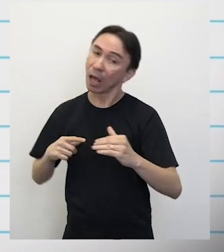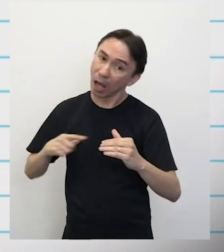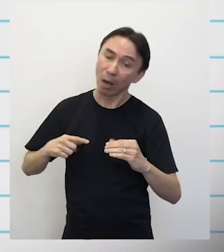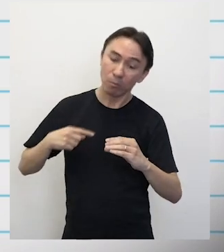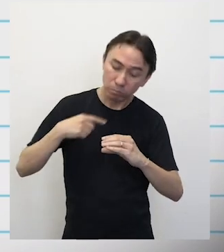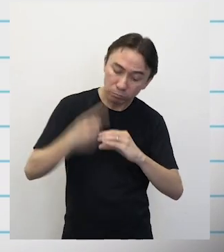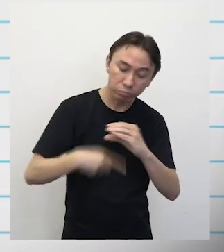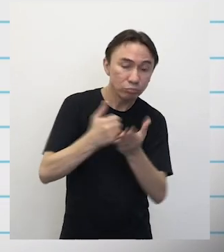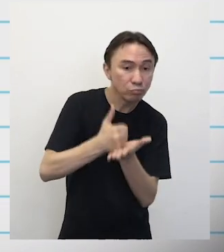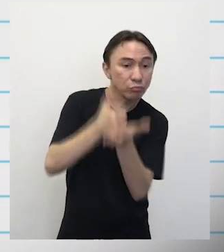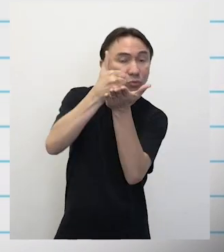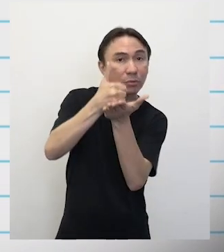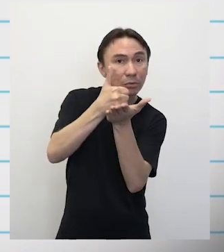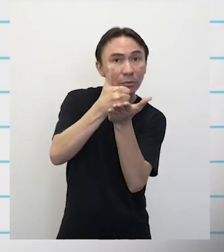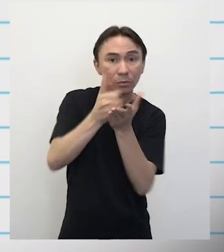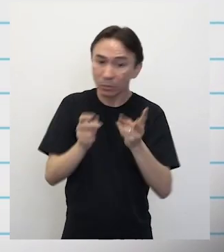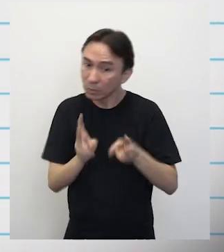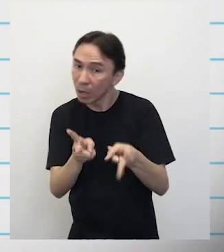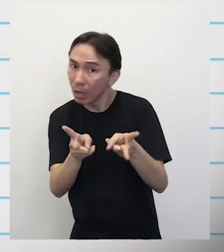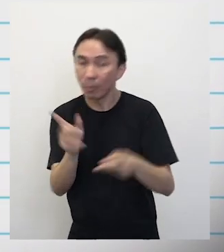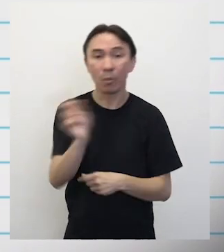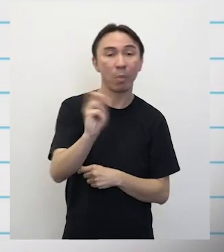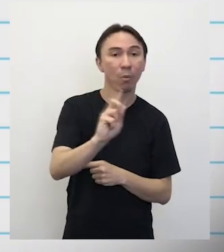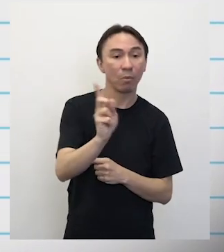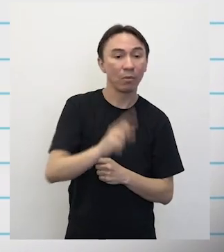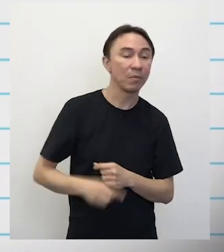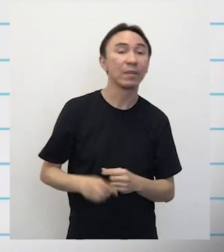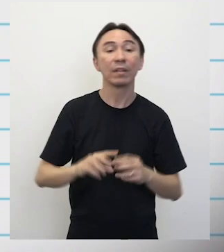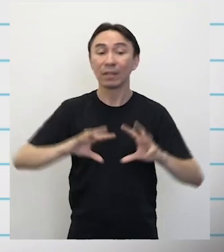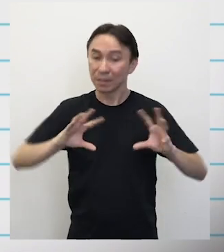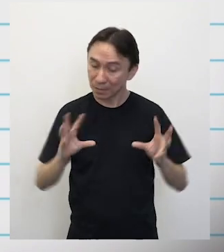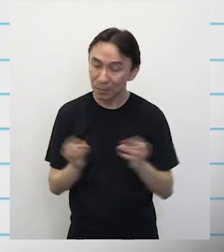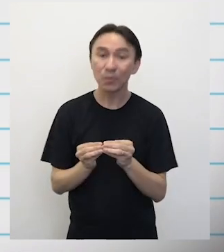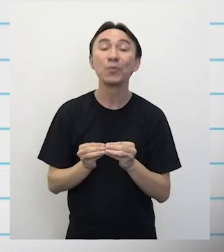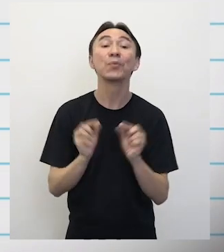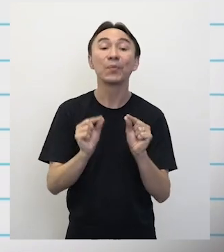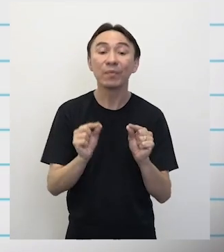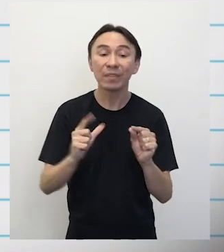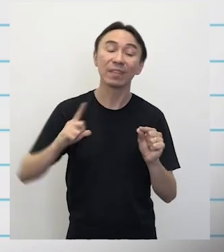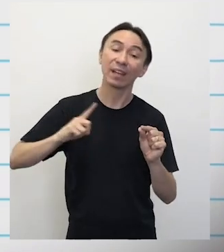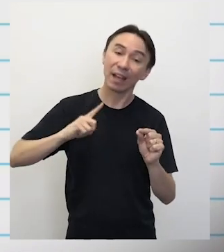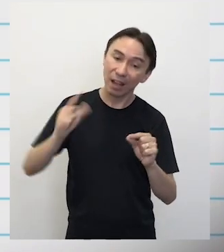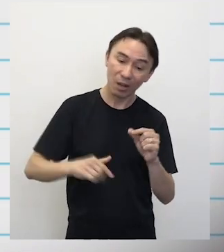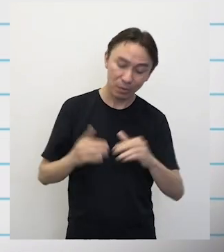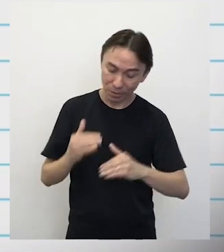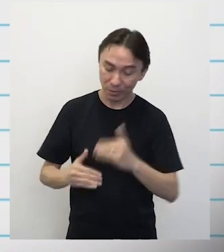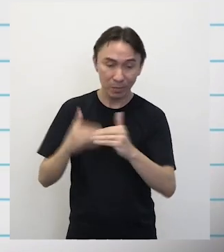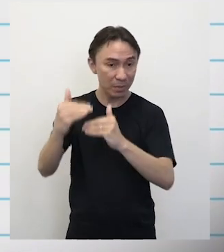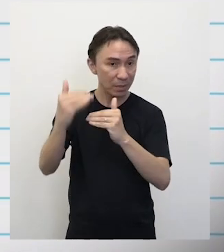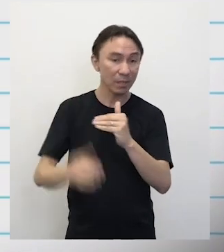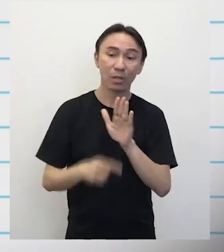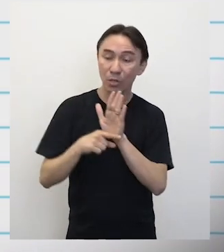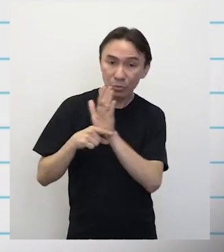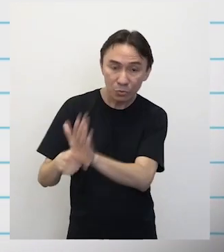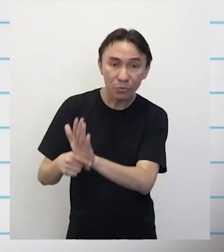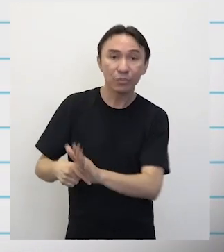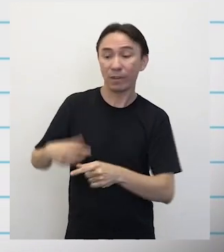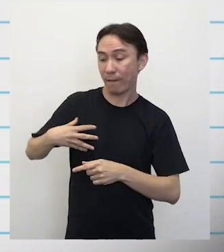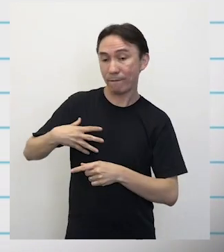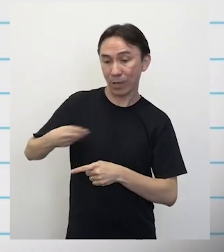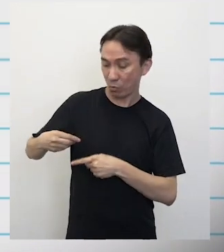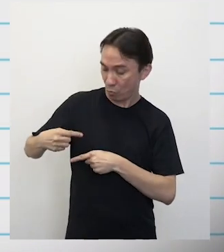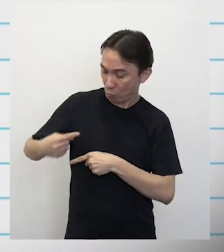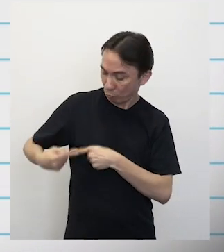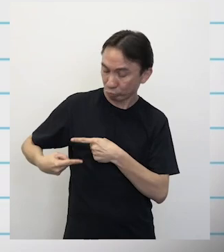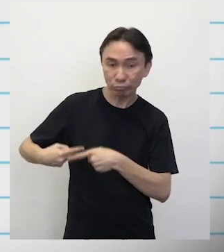em todas as suas dimensões, ou seja, um desenvolvimento que garanta que nossos filhos e filhas, netos e netas, contemplem